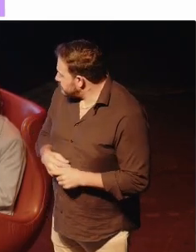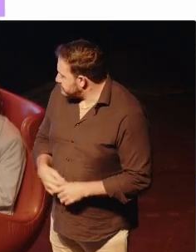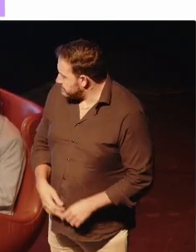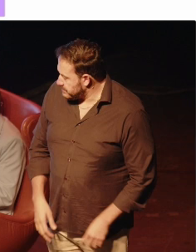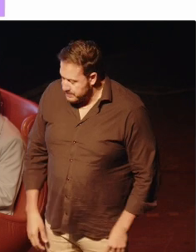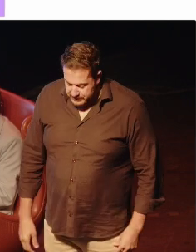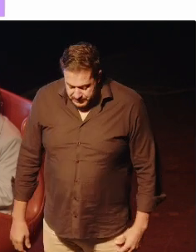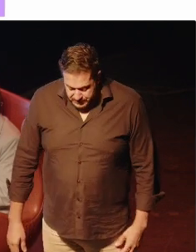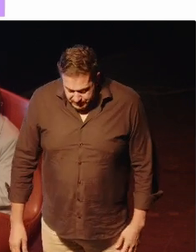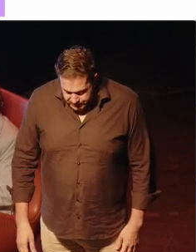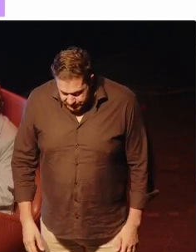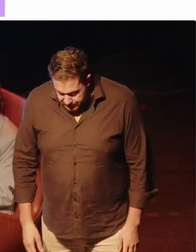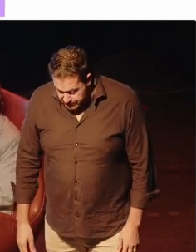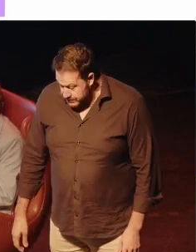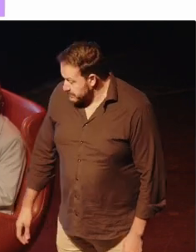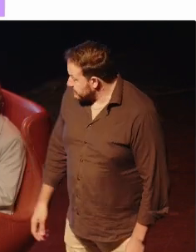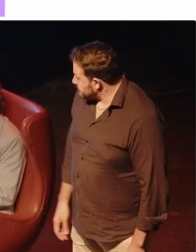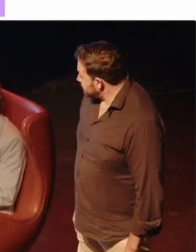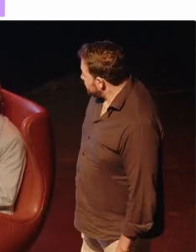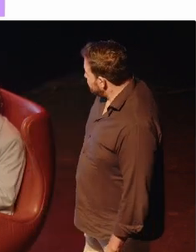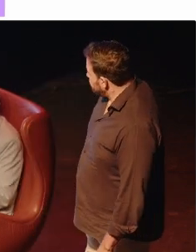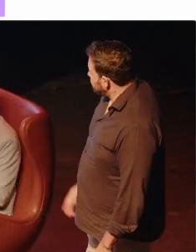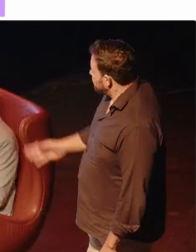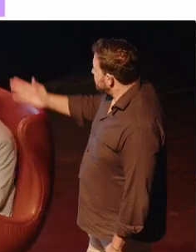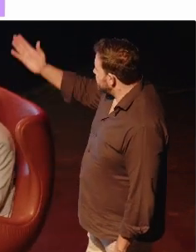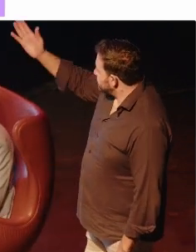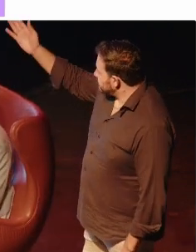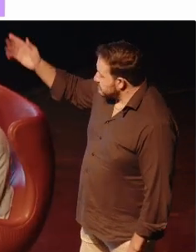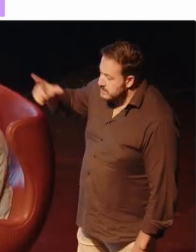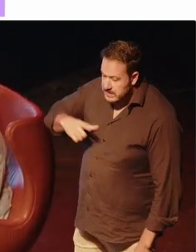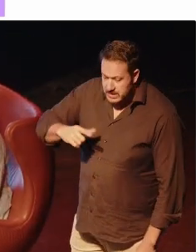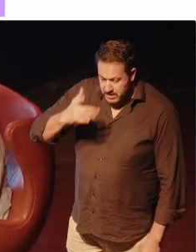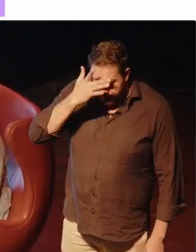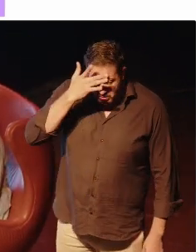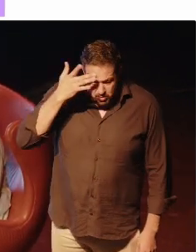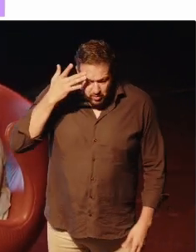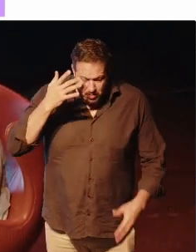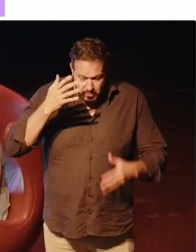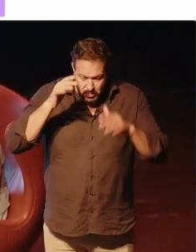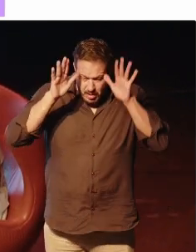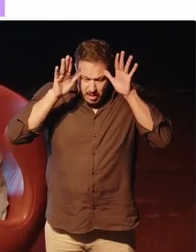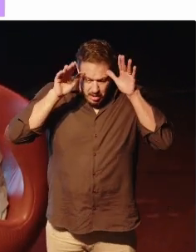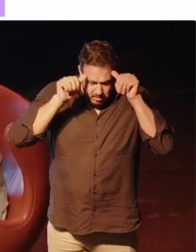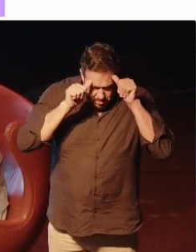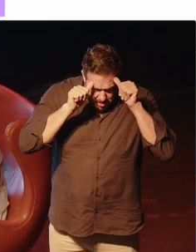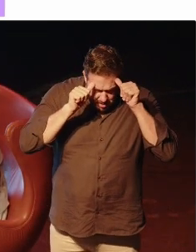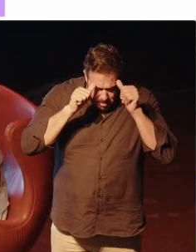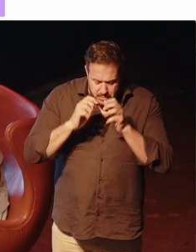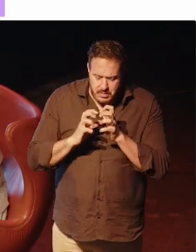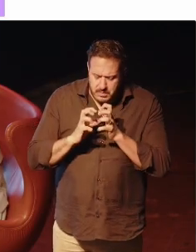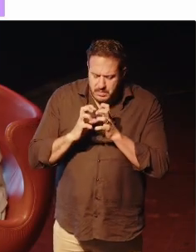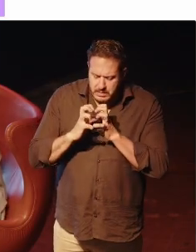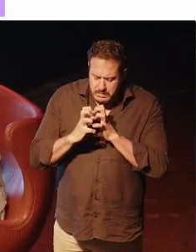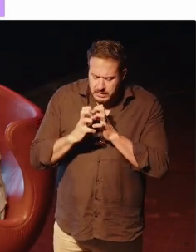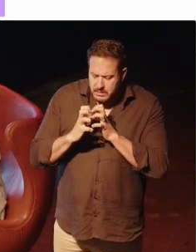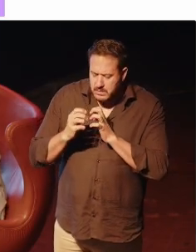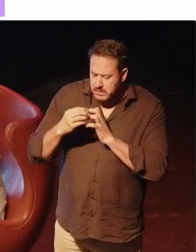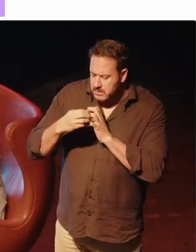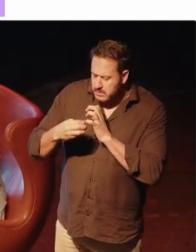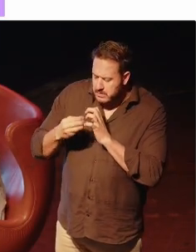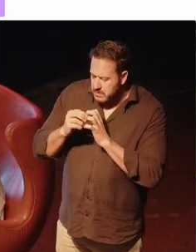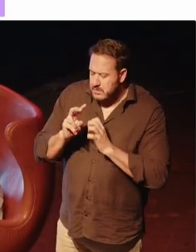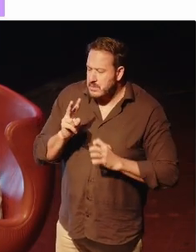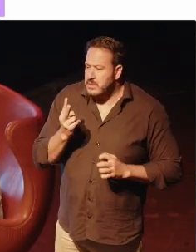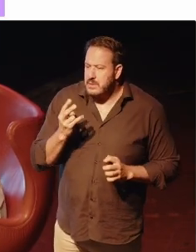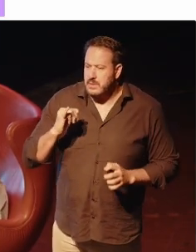não. Aqui, um paciente com doença de Alzheimer, uma pessoa com Alzheimer, que a gente tem uma atrofia numa região que chama